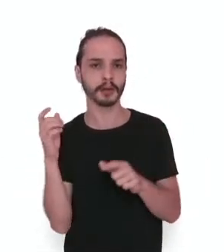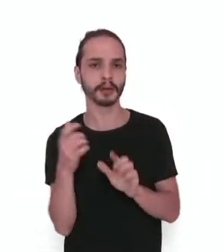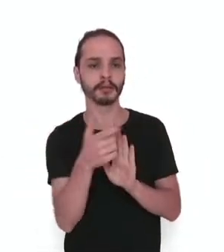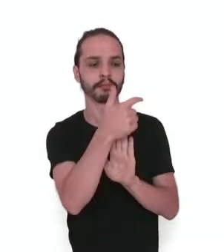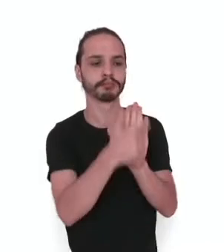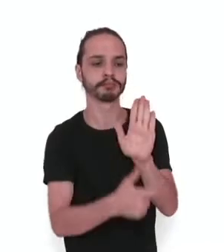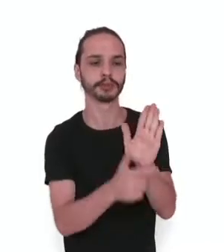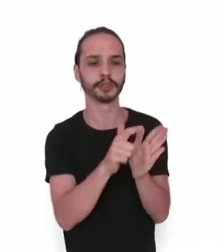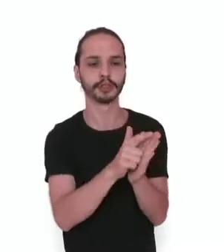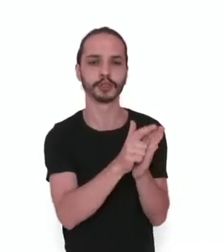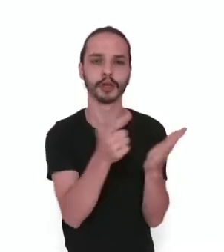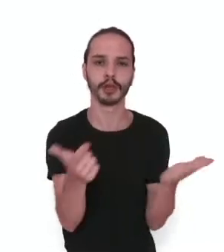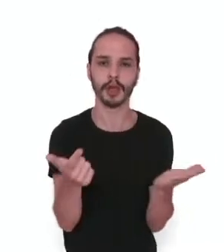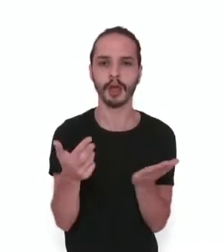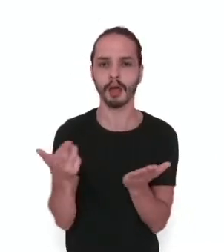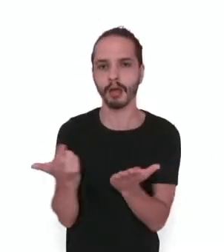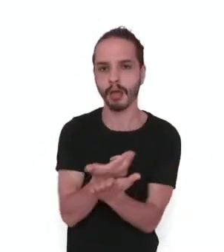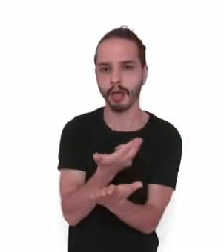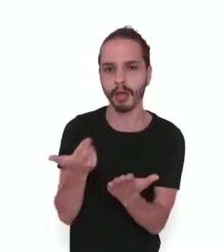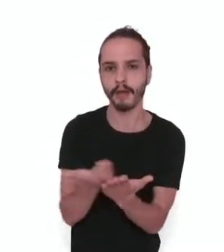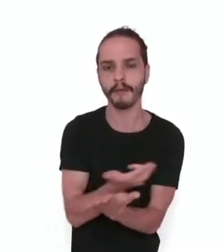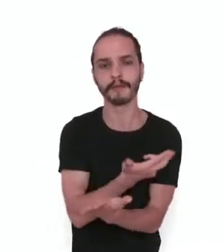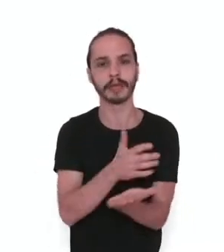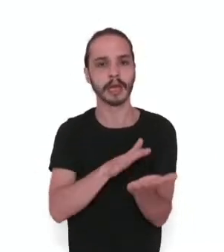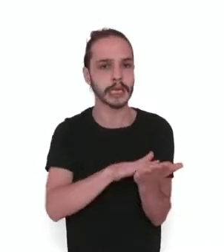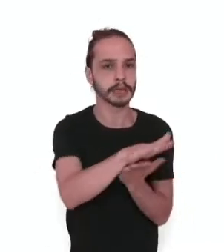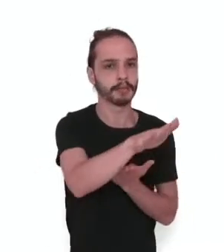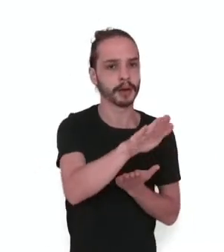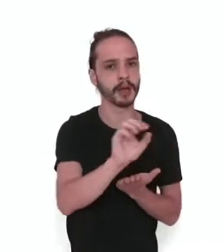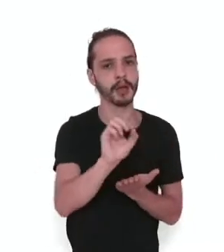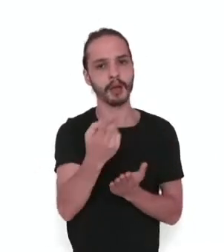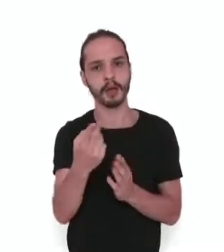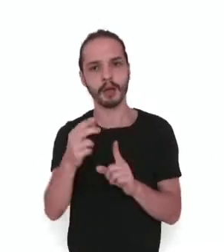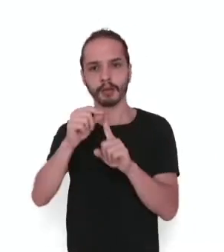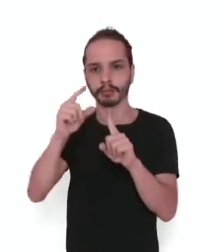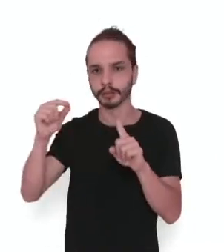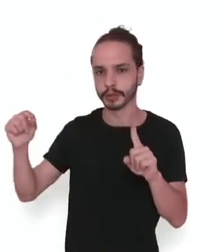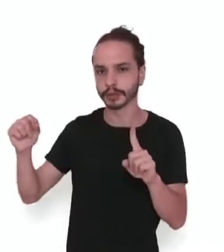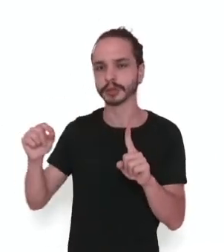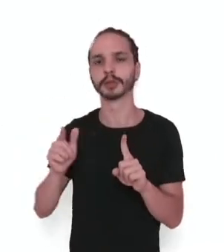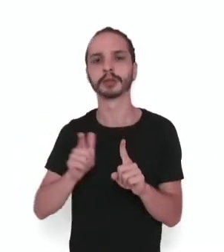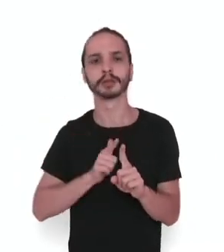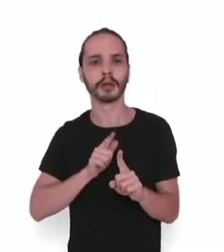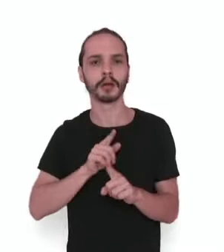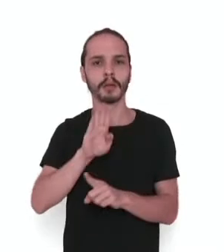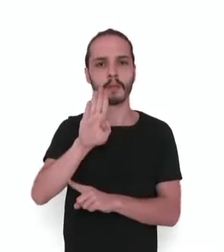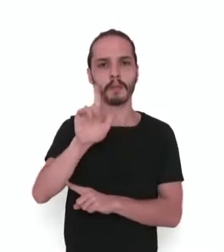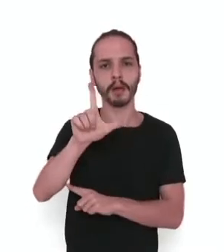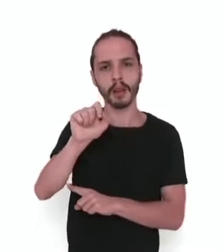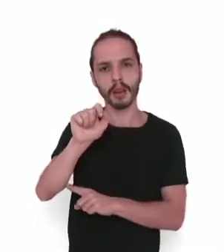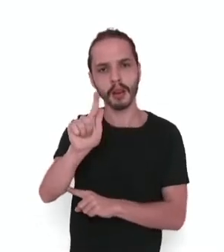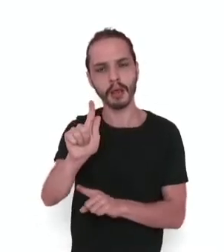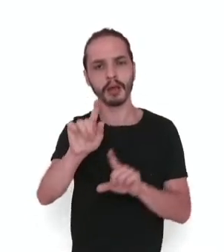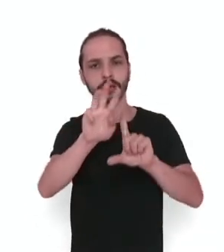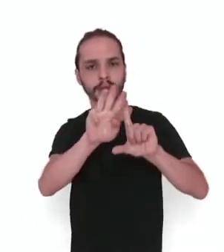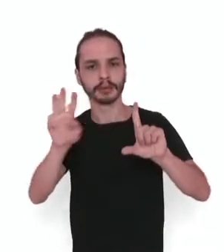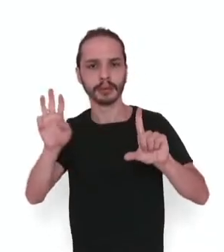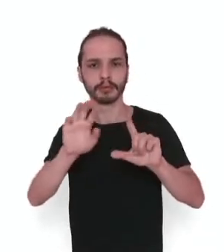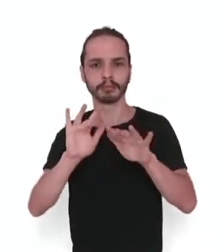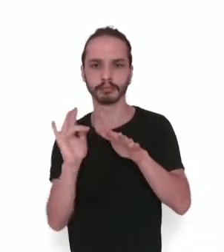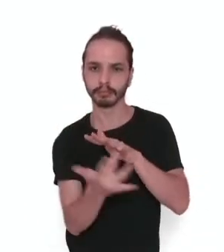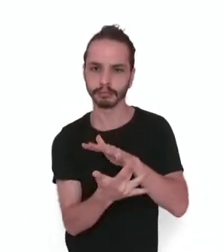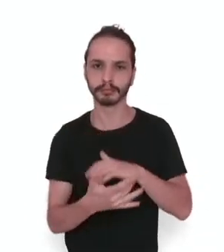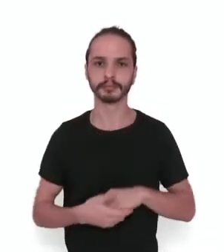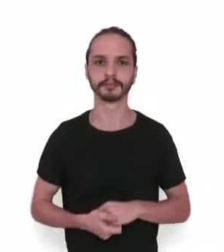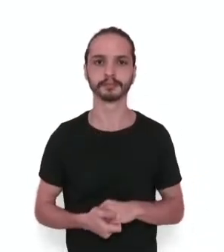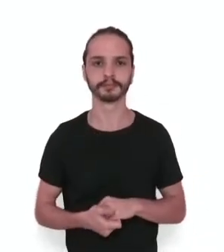jornais, revistas impressas ou digitais, além de blogs, sites e portais de notícia.